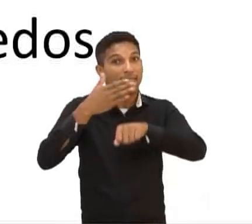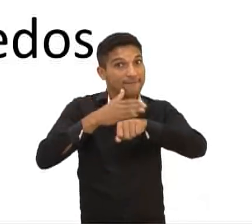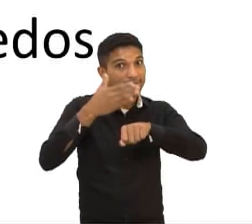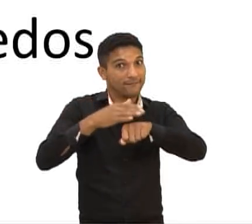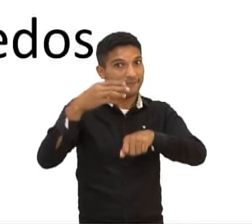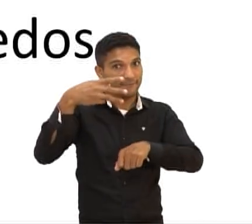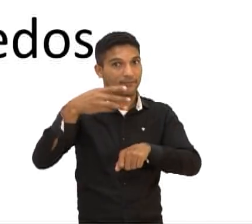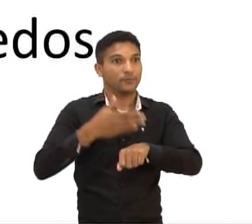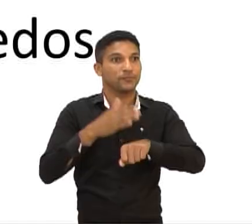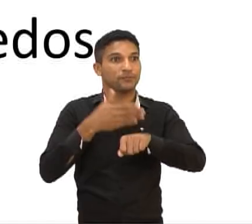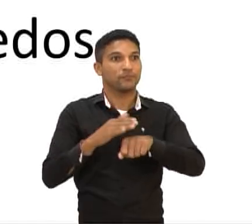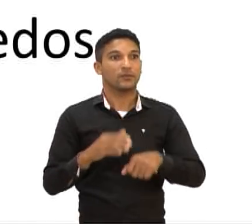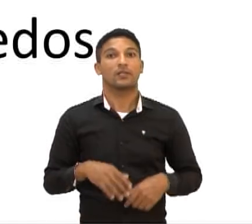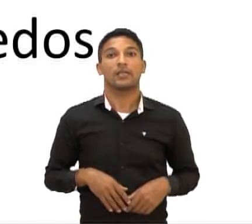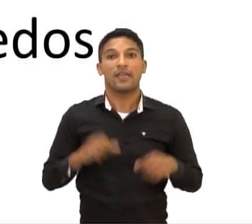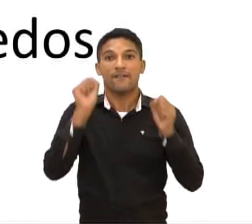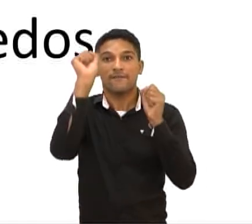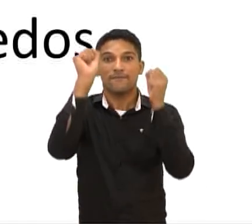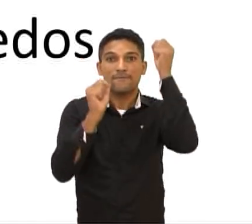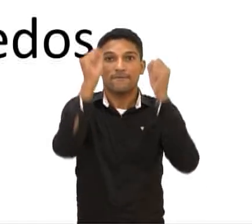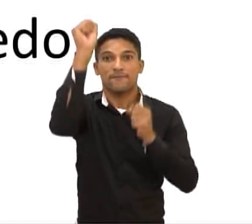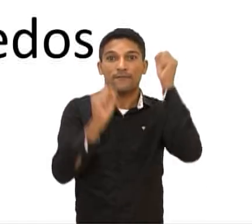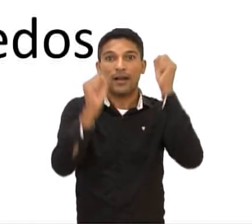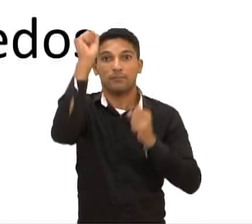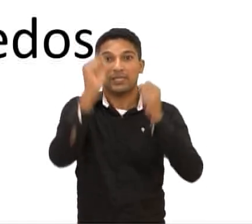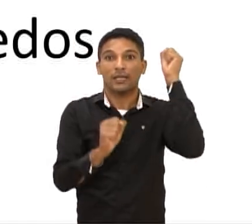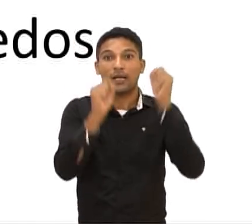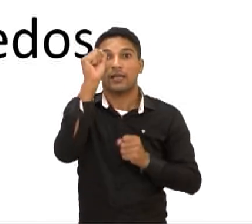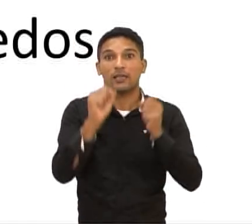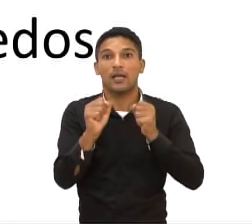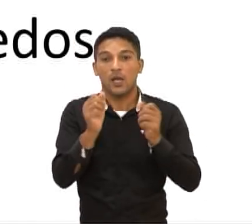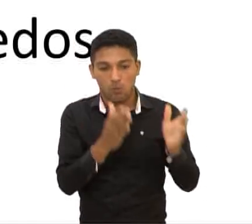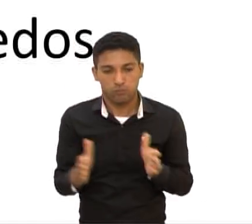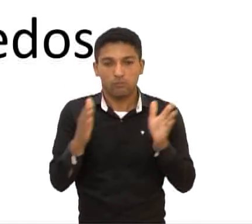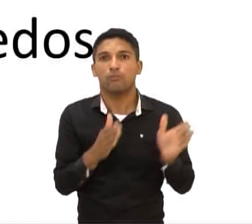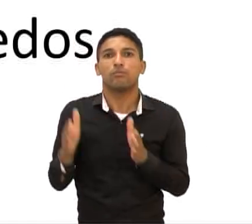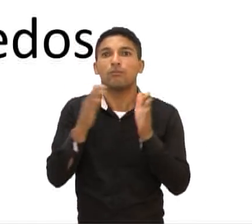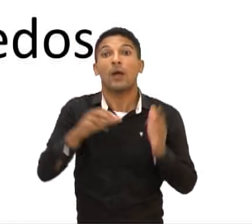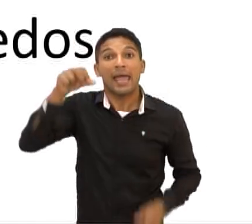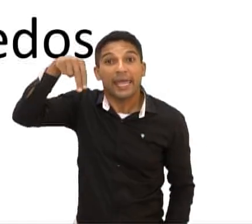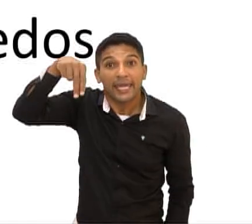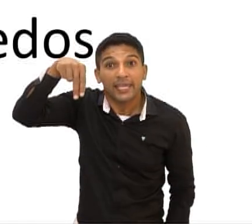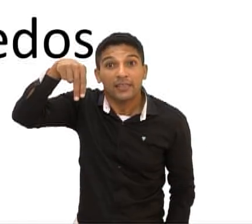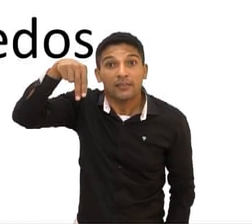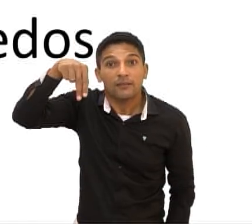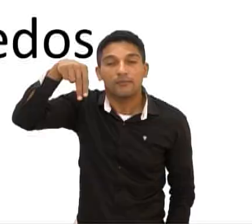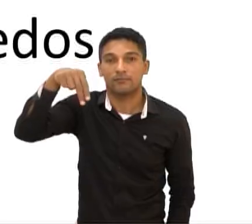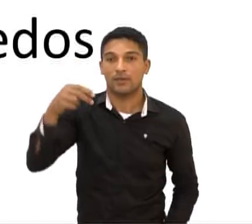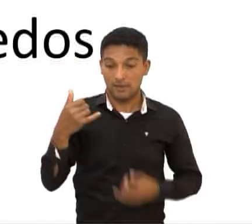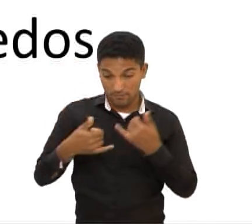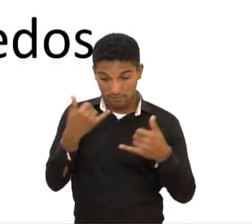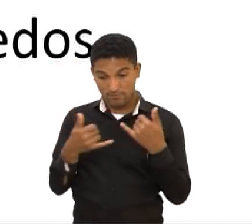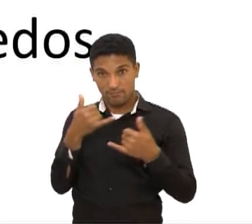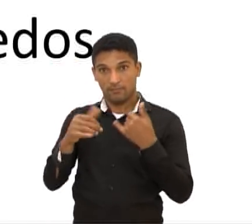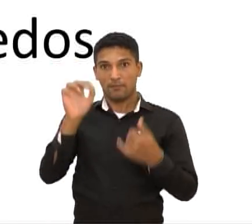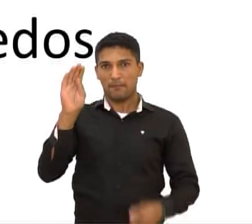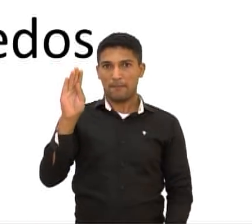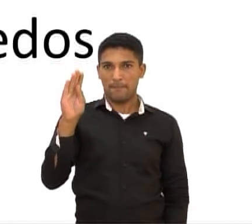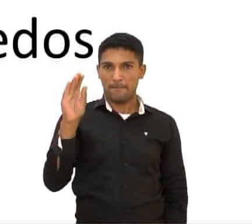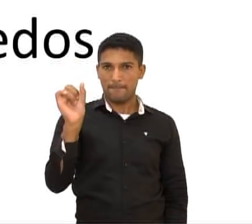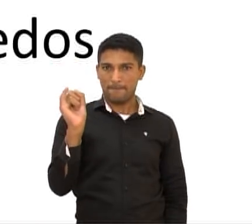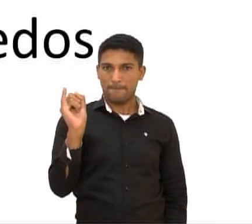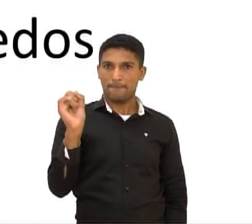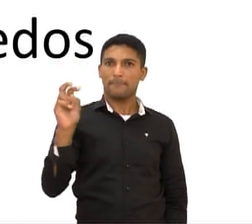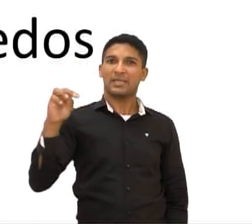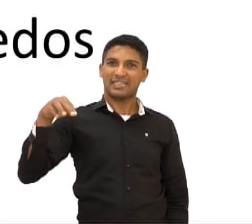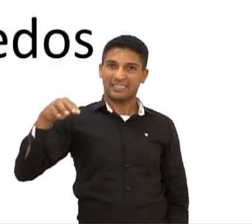o seguinte: uma fábrica produz N brinquedos para certa loja. Vou parar um pouquinho. N brinquedos, quer dizer